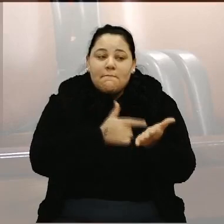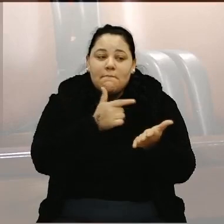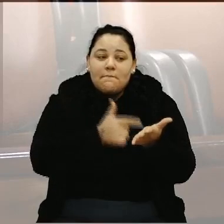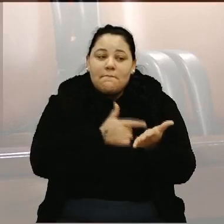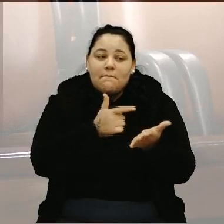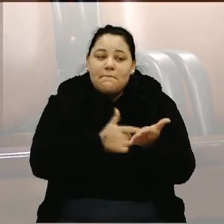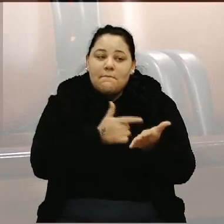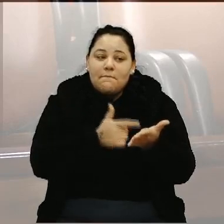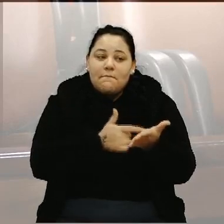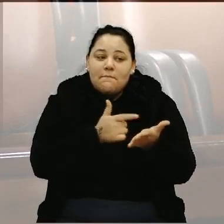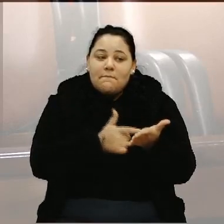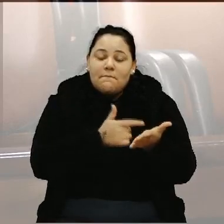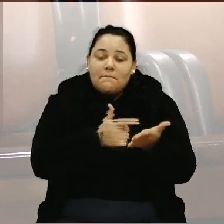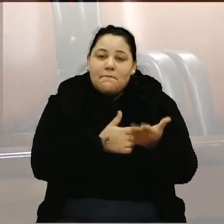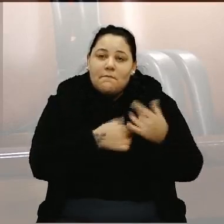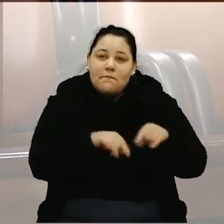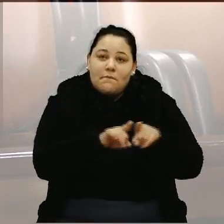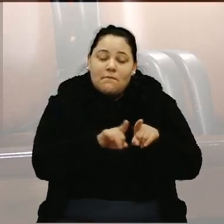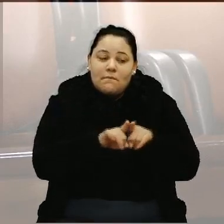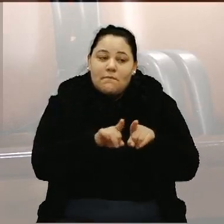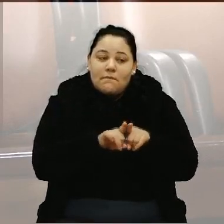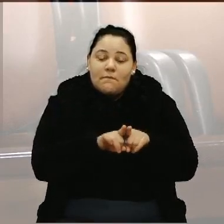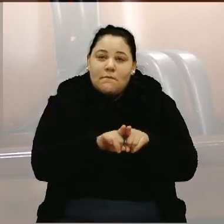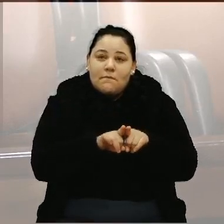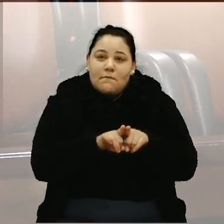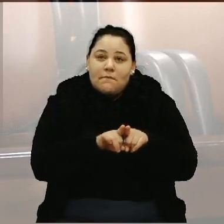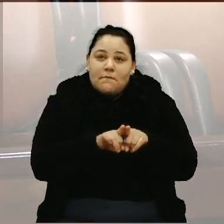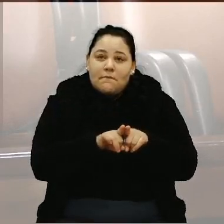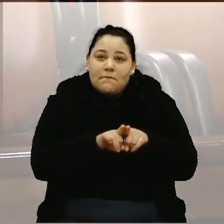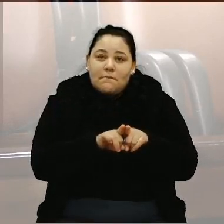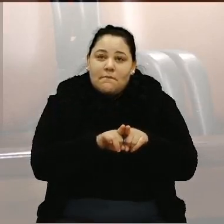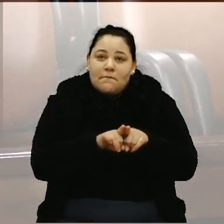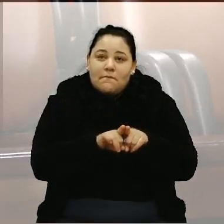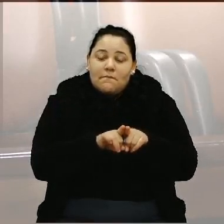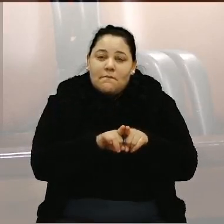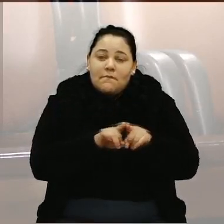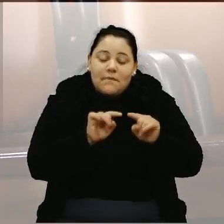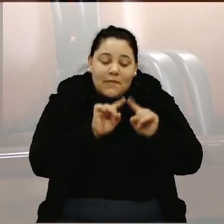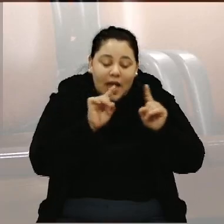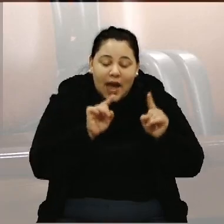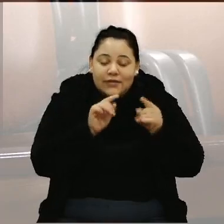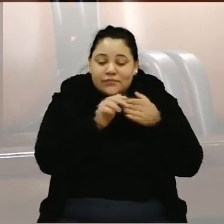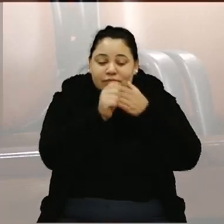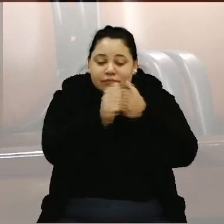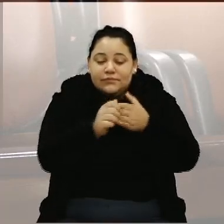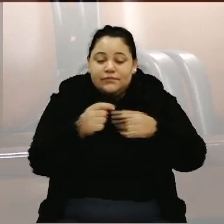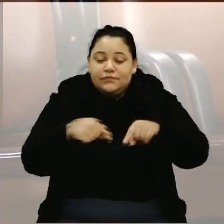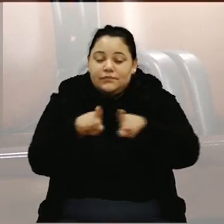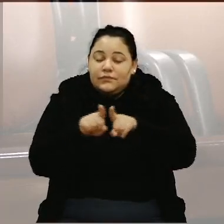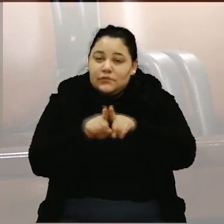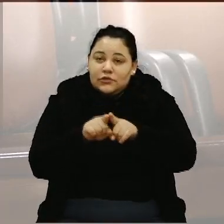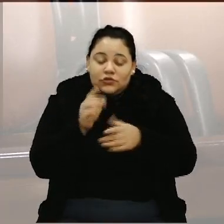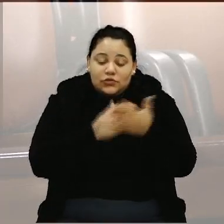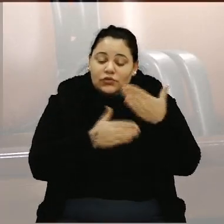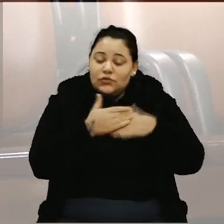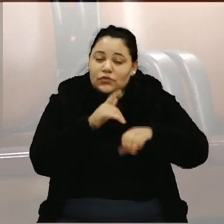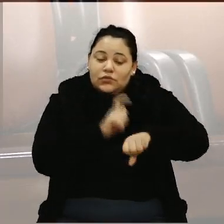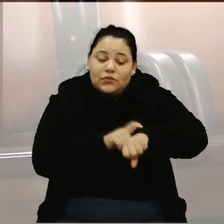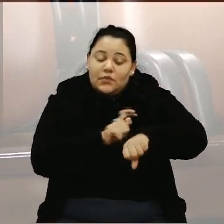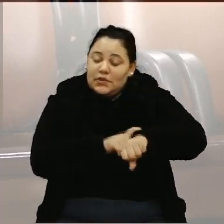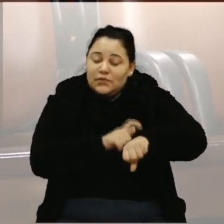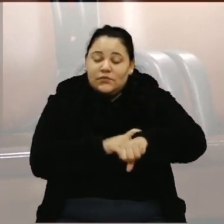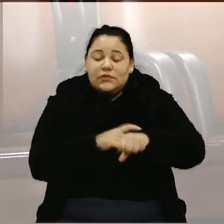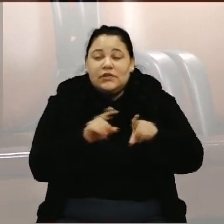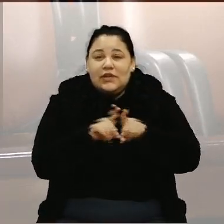sua vida de trabalho, materialismo, mas o seu companheiro de todos os momentos, né? A